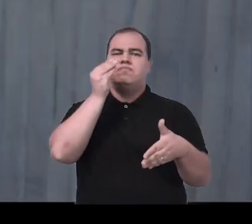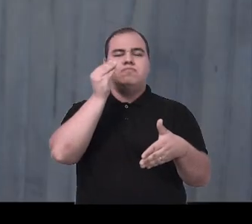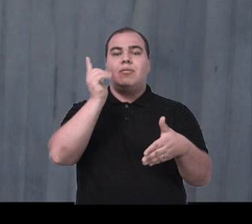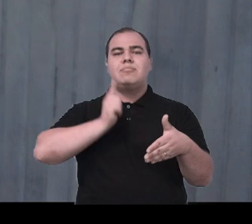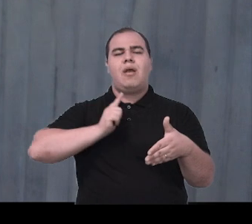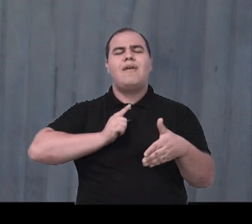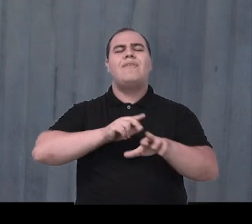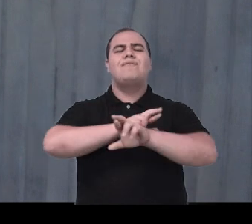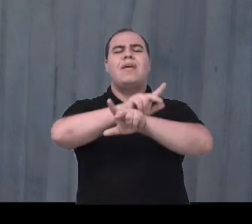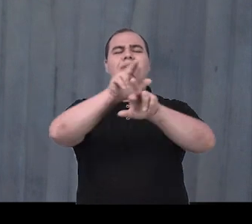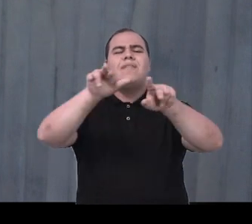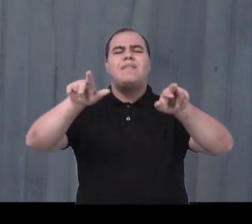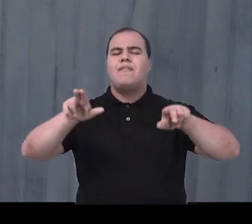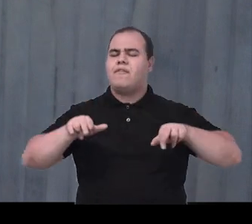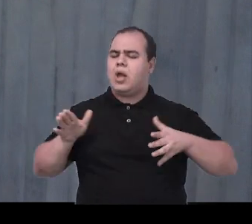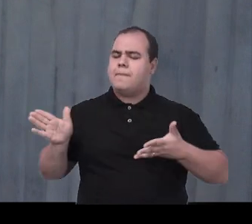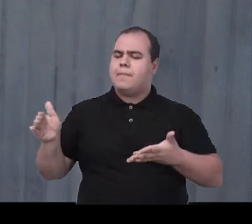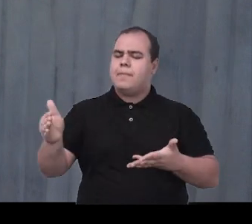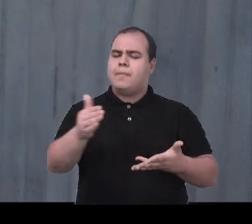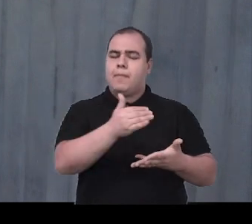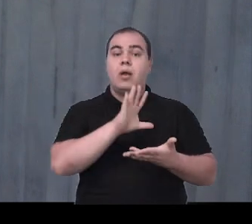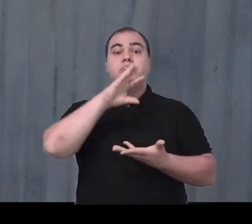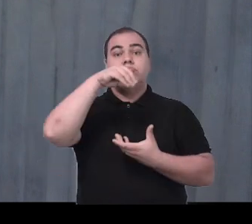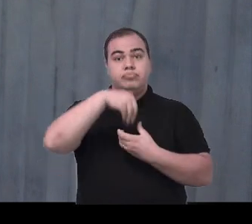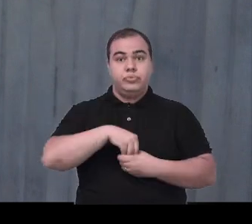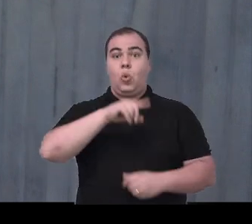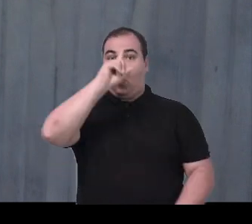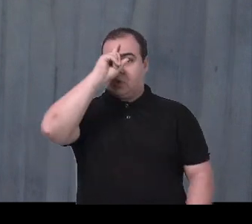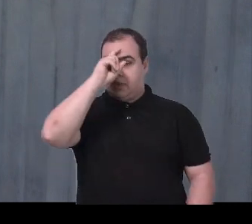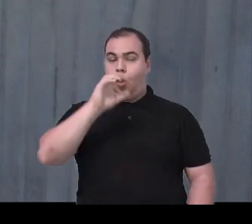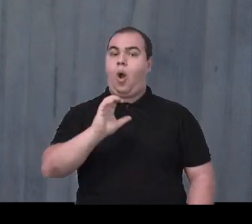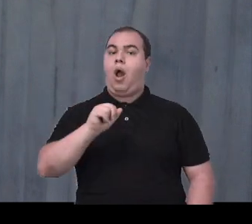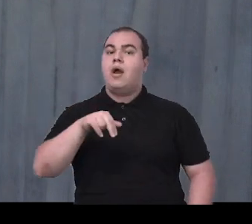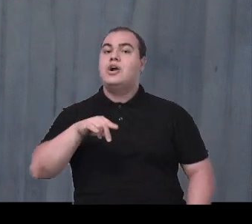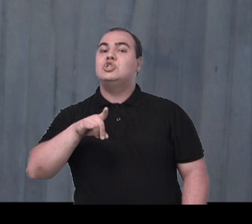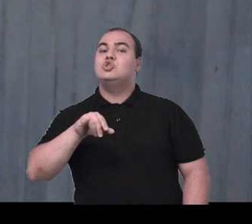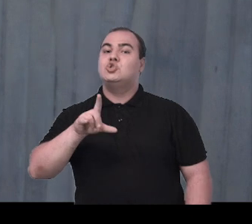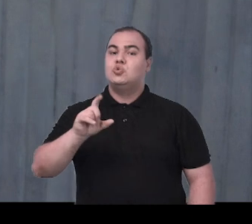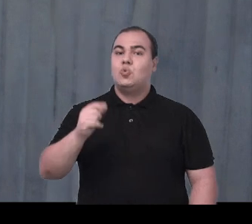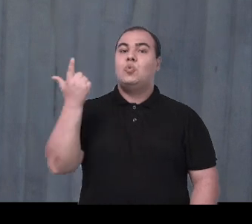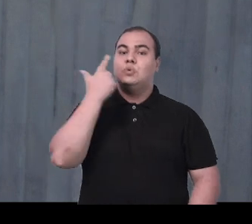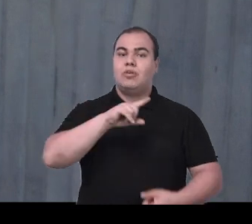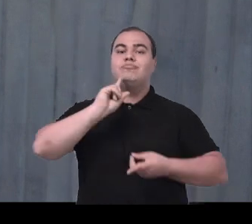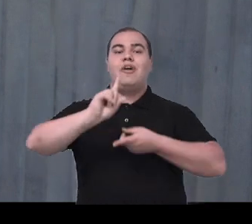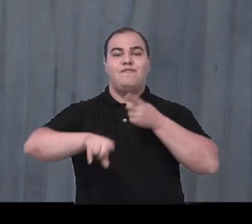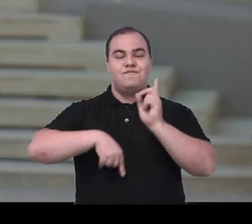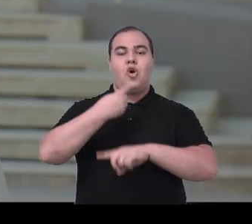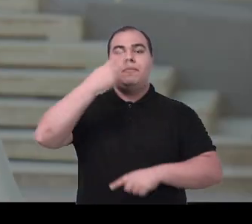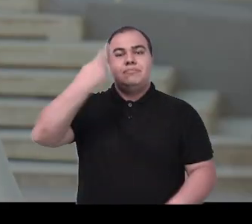psiquiatria. Teve um conjunto de fatores que fez com que o Cândido pudesse protagonizar a reforma psiquiátrica